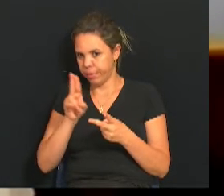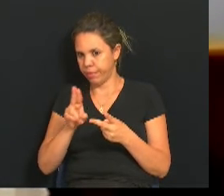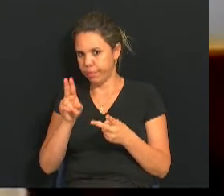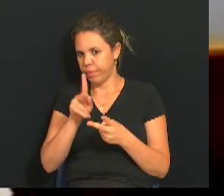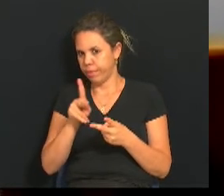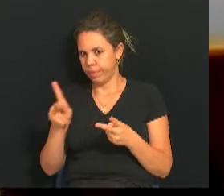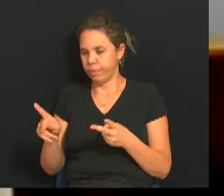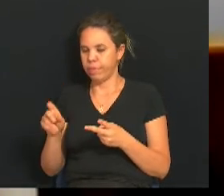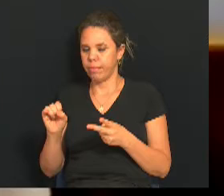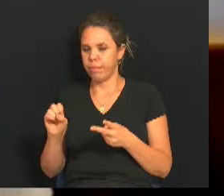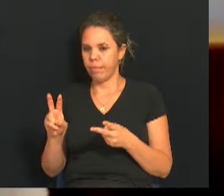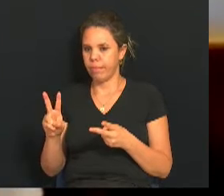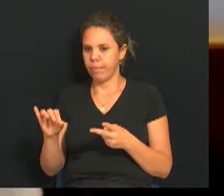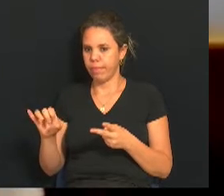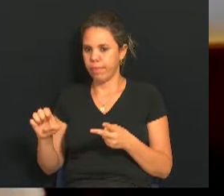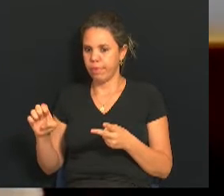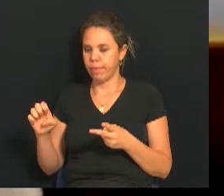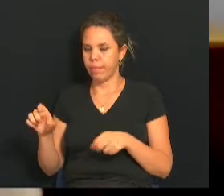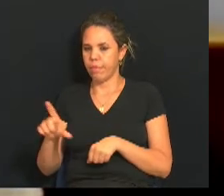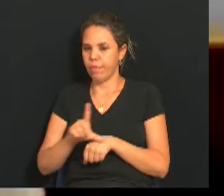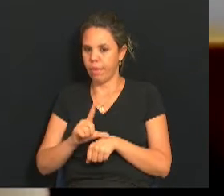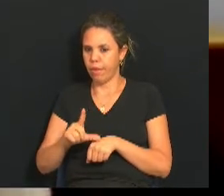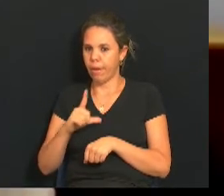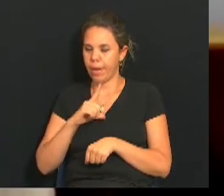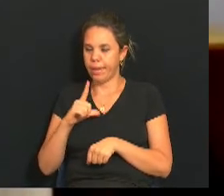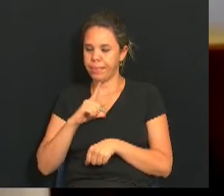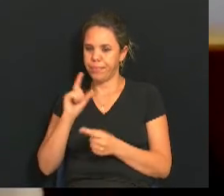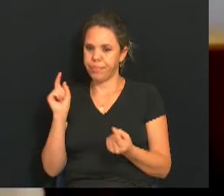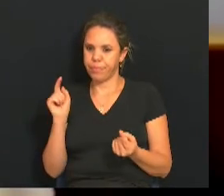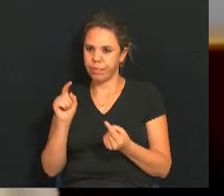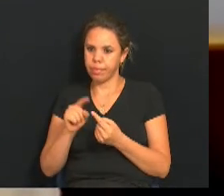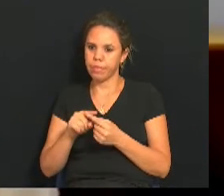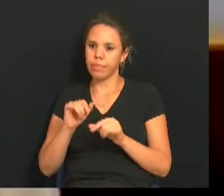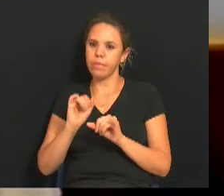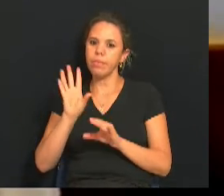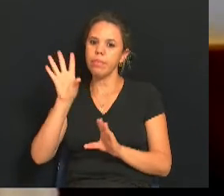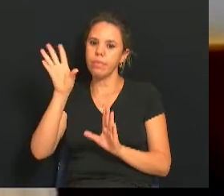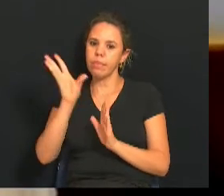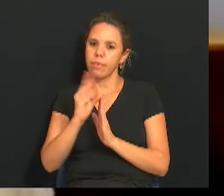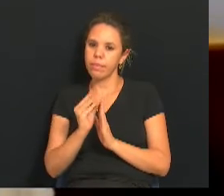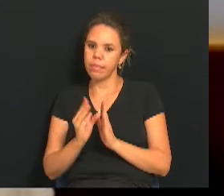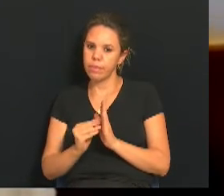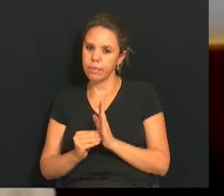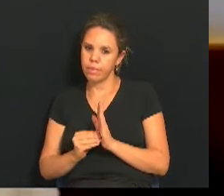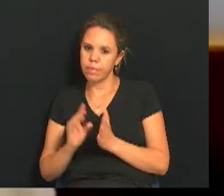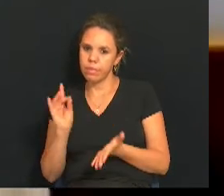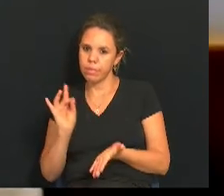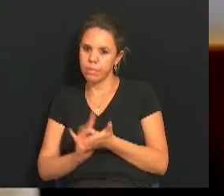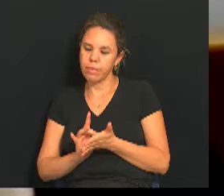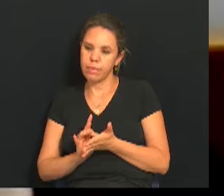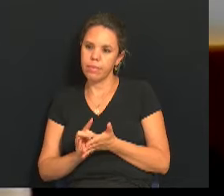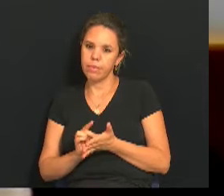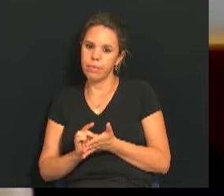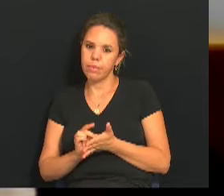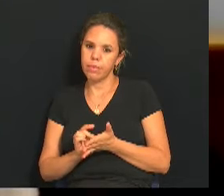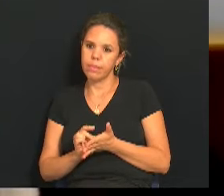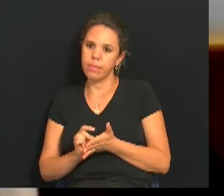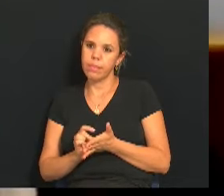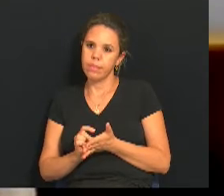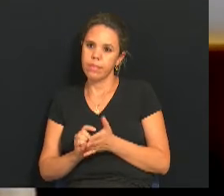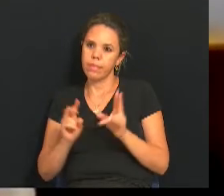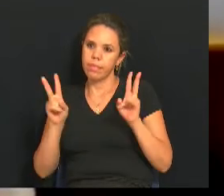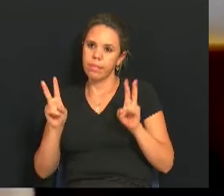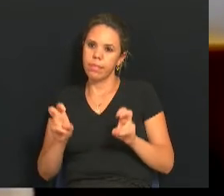Saviani. Na legislação, você tem os objetivos proclamados e os objetivos reais. Os objetivos proclamados tratam mais